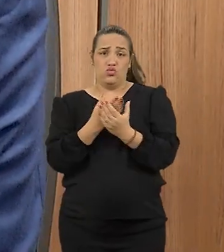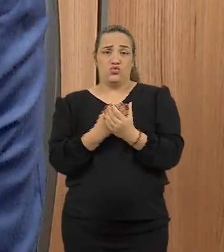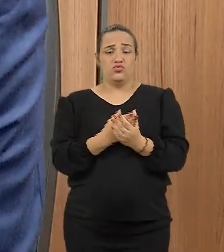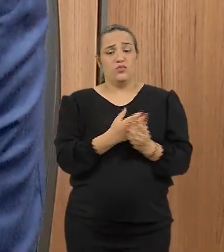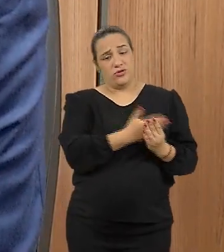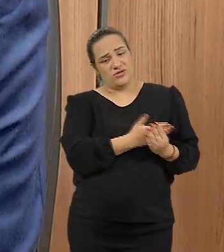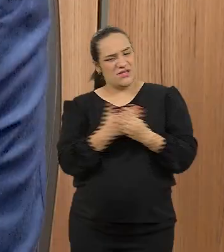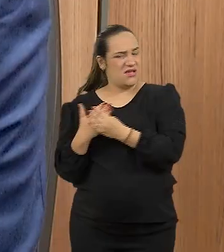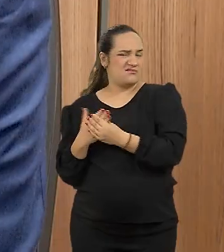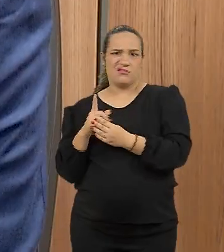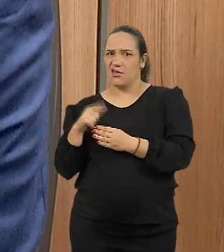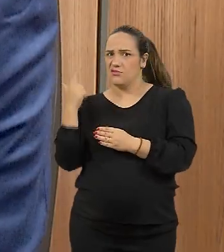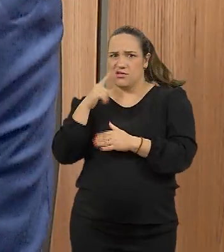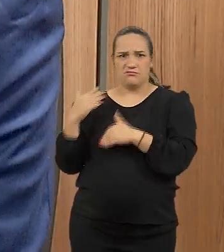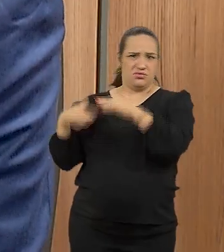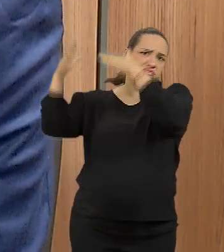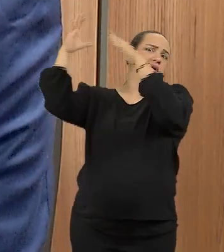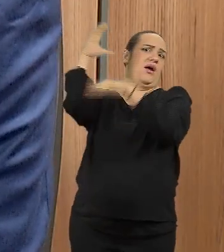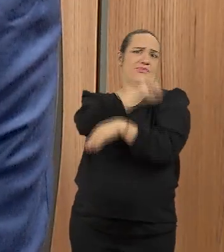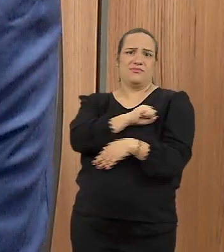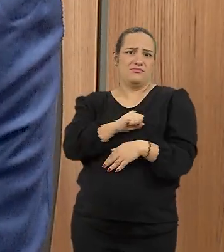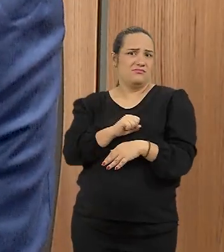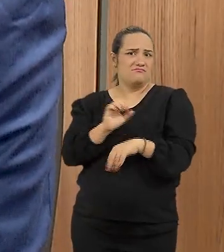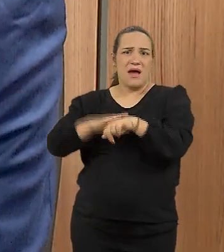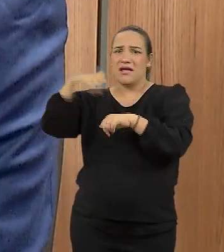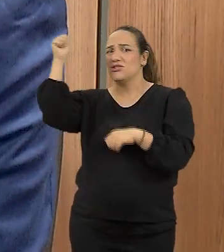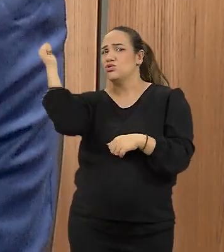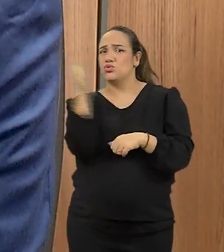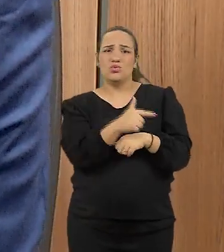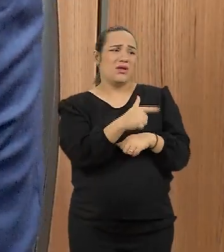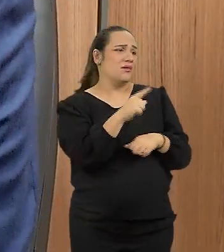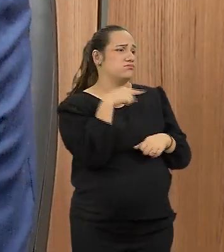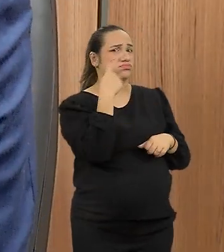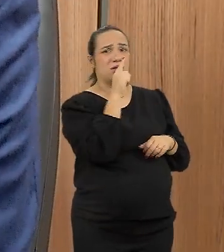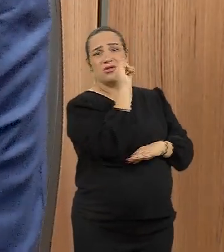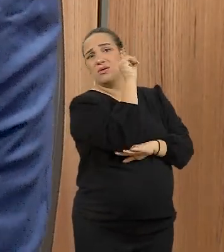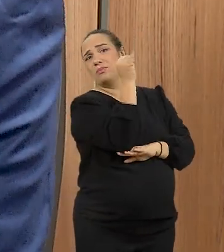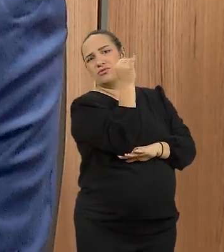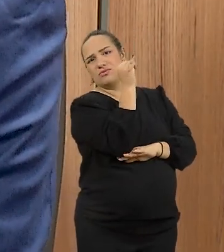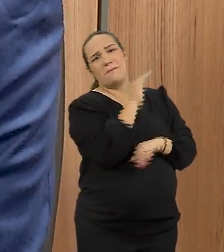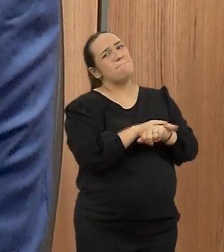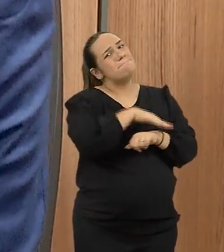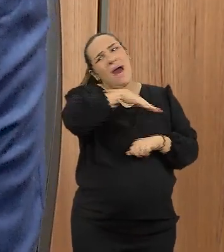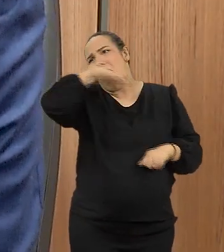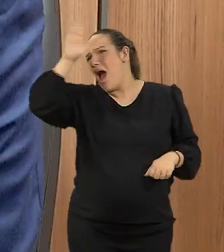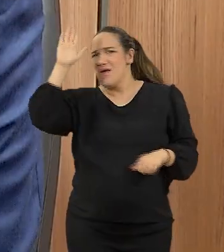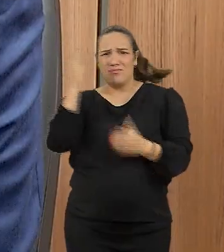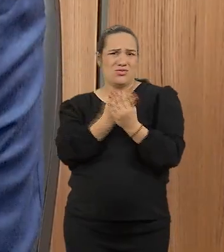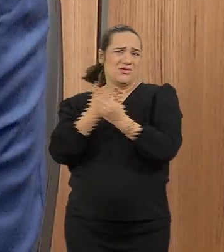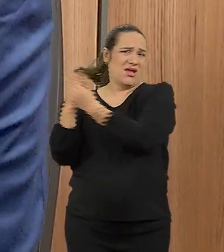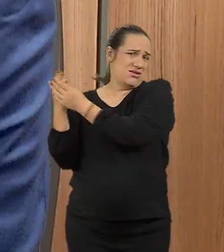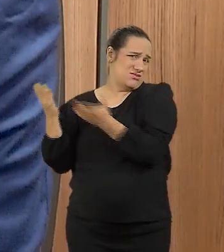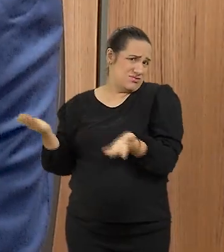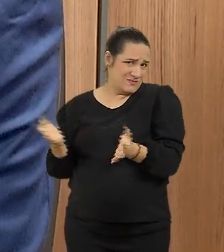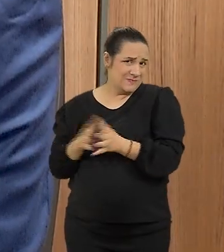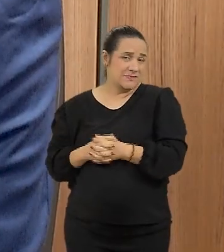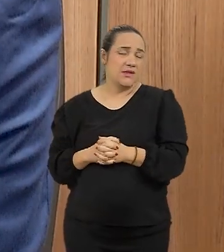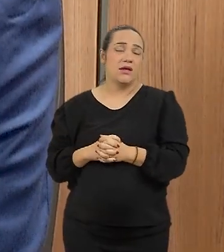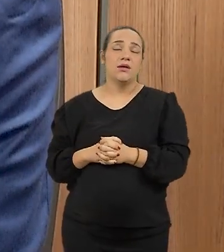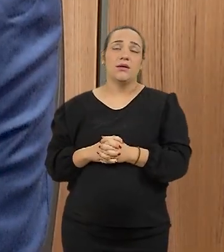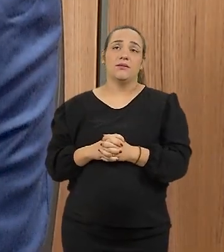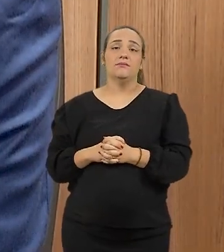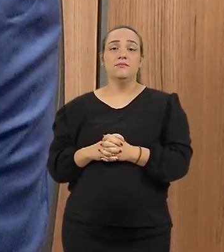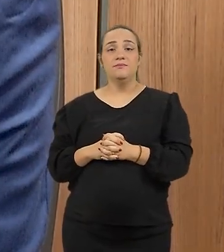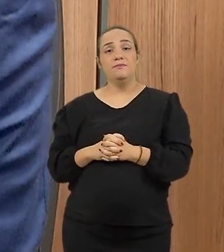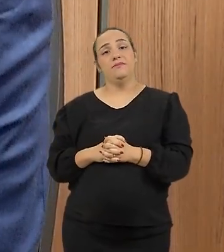evoluiu desde o Código 73. Nem a ciência do direito tributário teve uma evolução tão grande. Então,